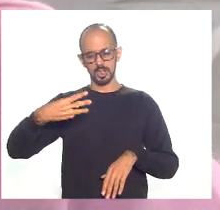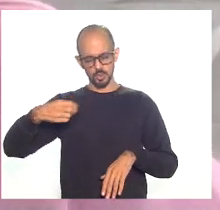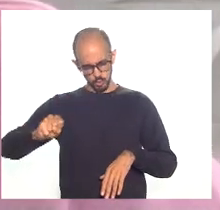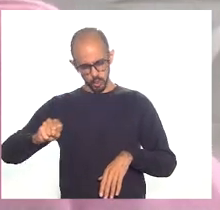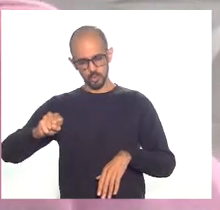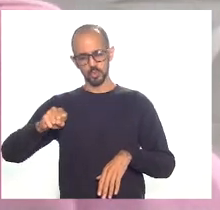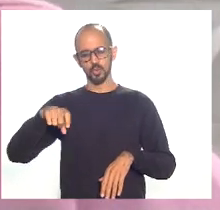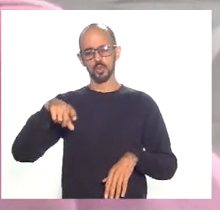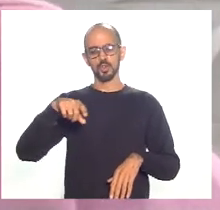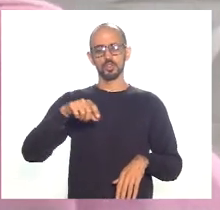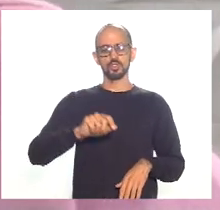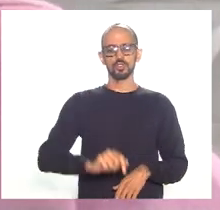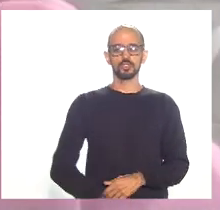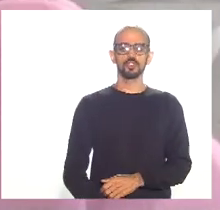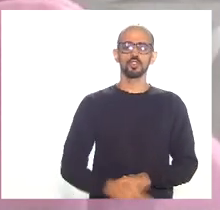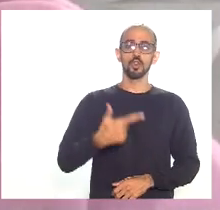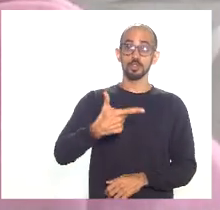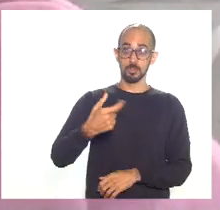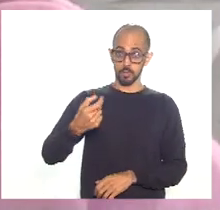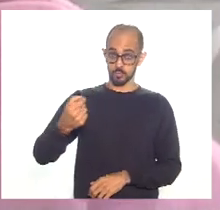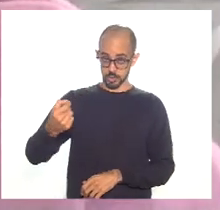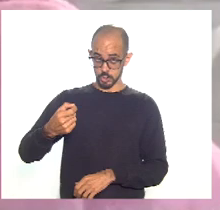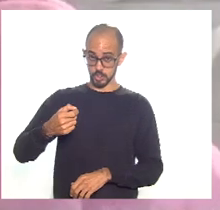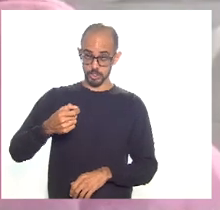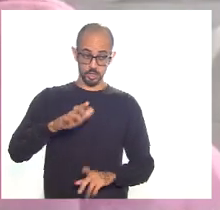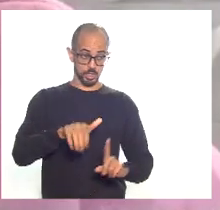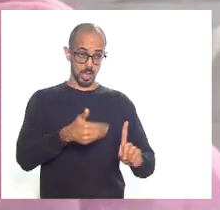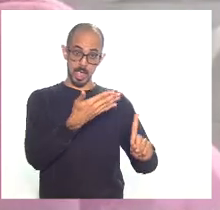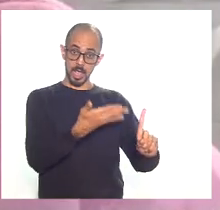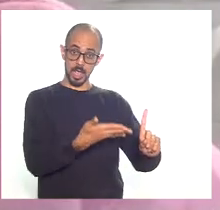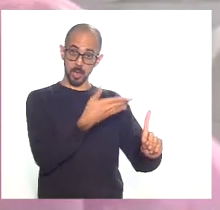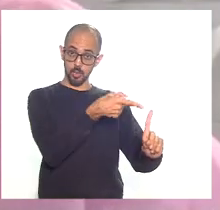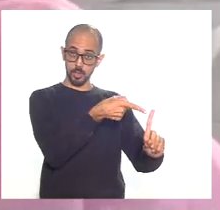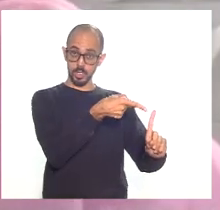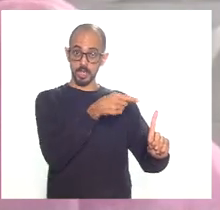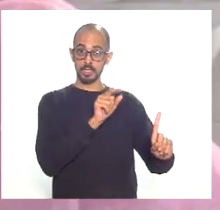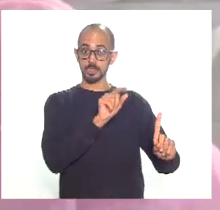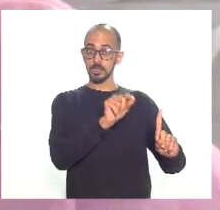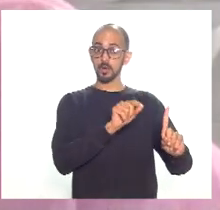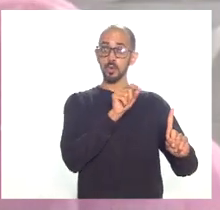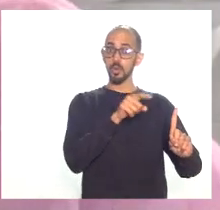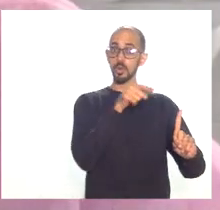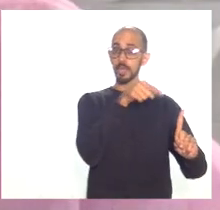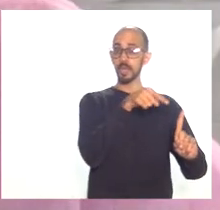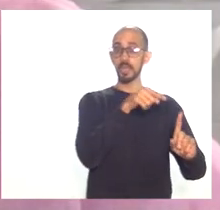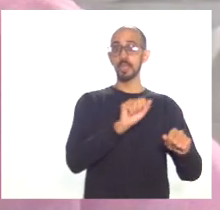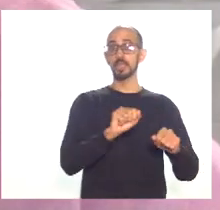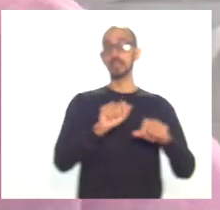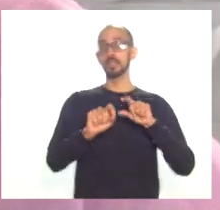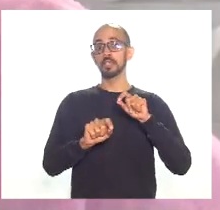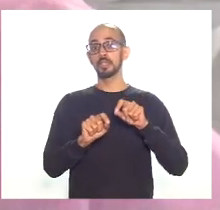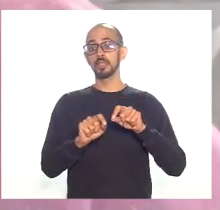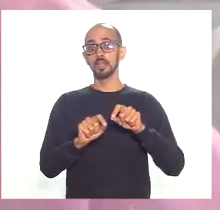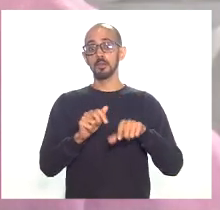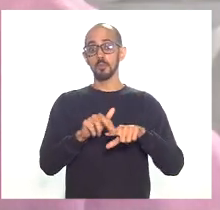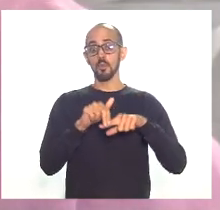2020. Esse decreto reconhece que o falecimento em razão da